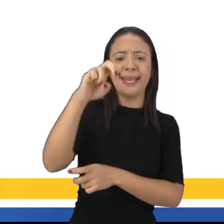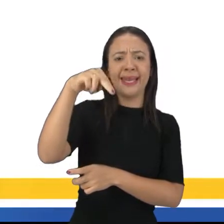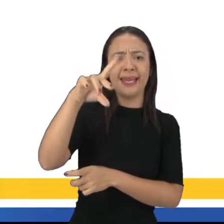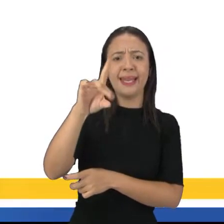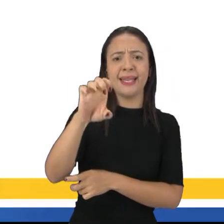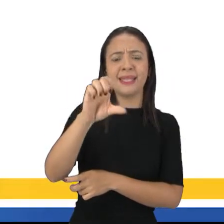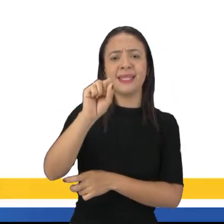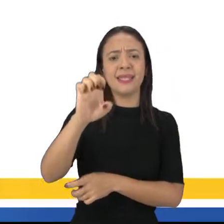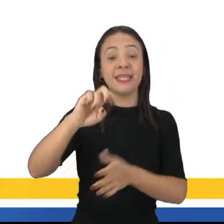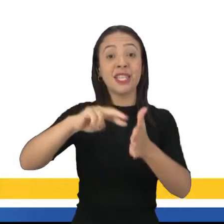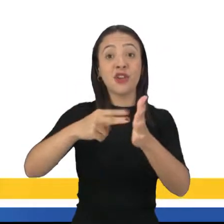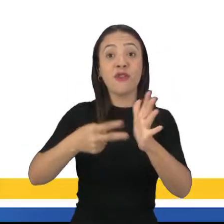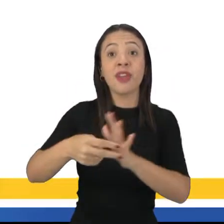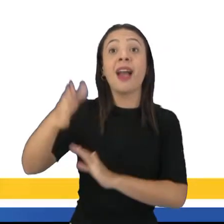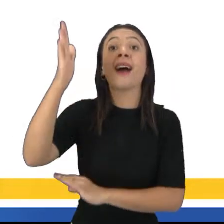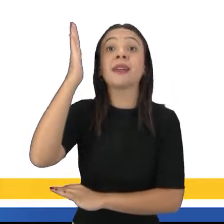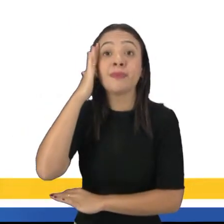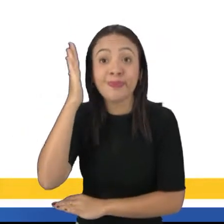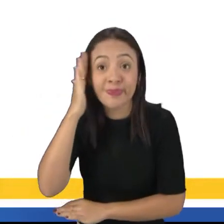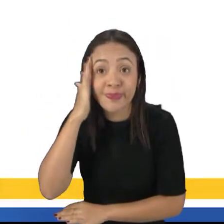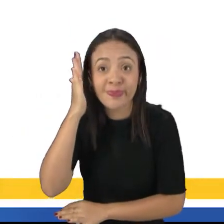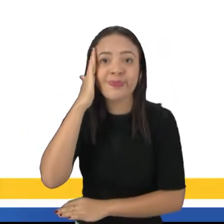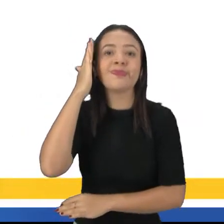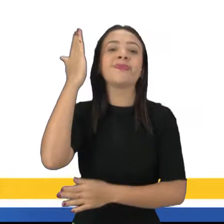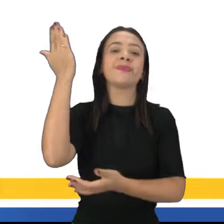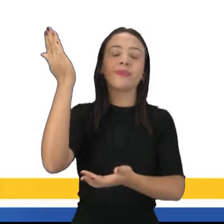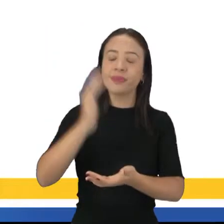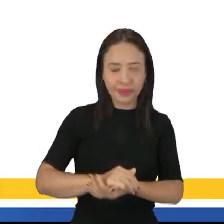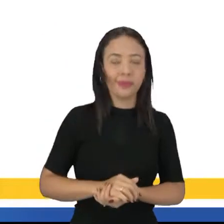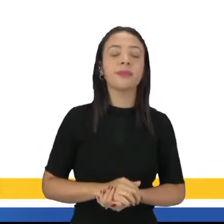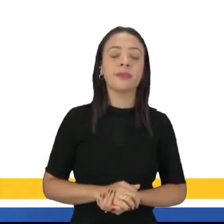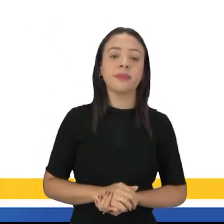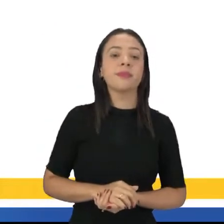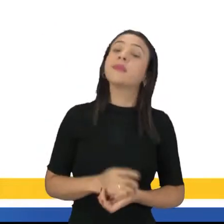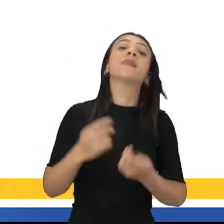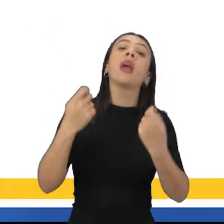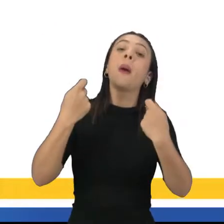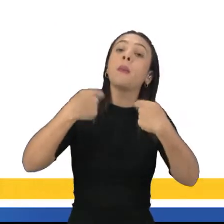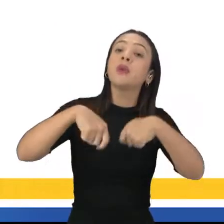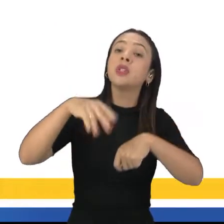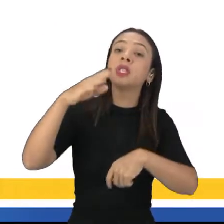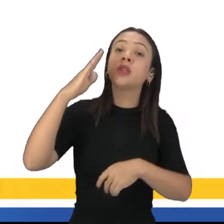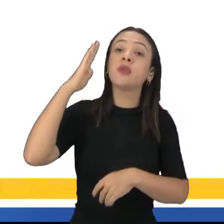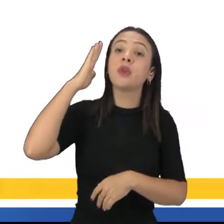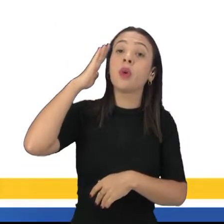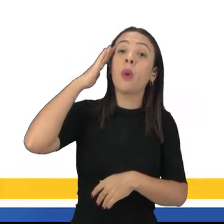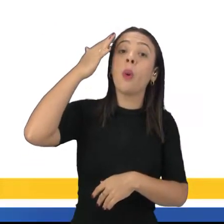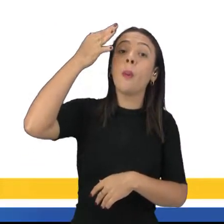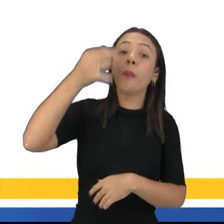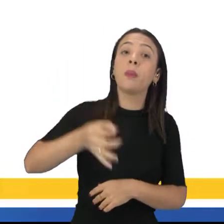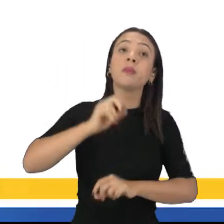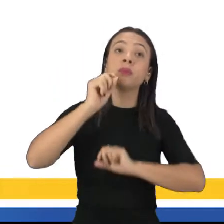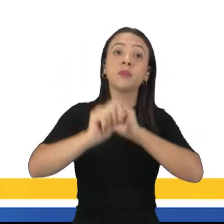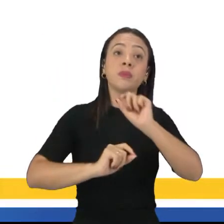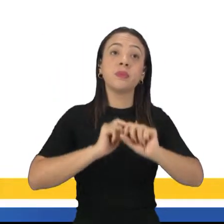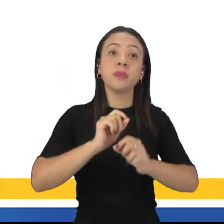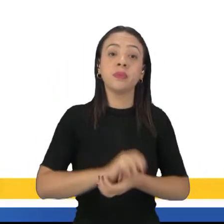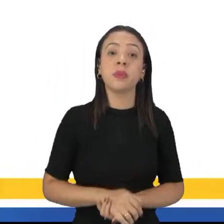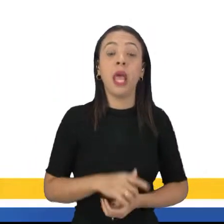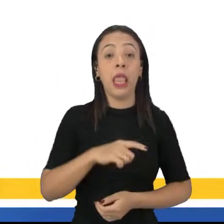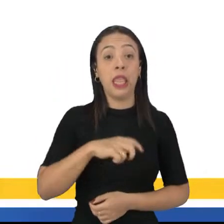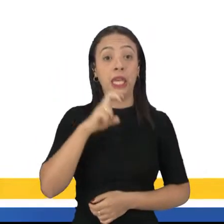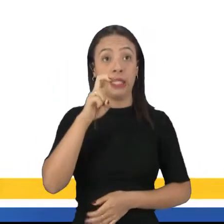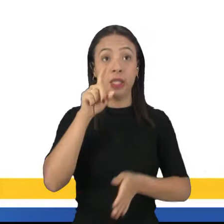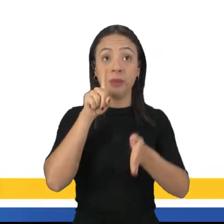seja, entende-se, infere-se, podemos interpretar que temos aí